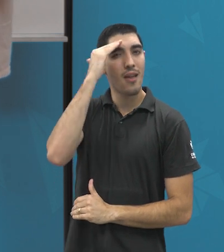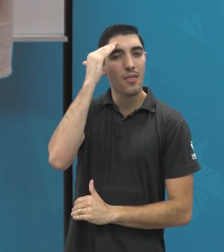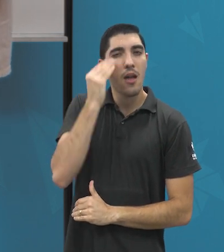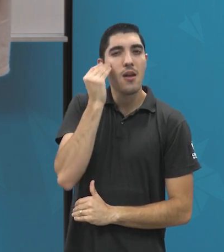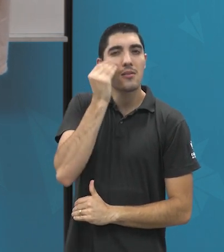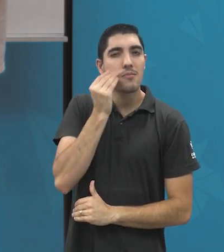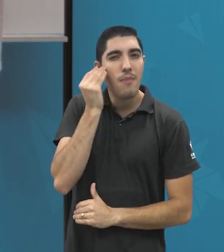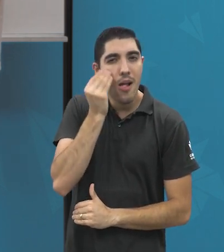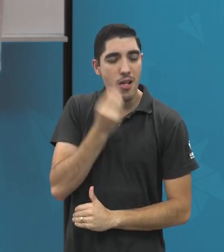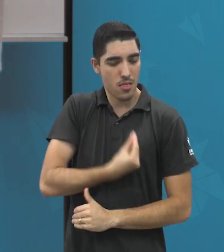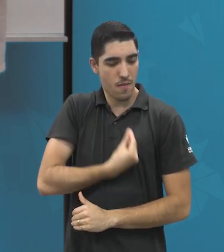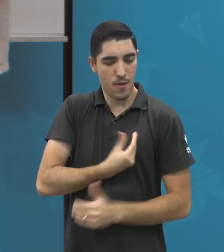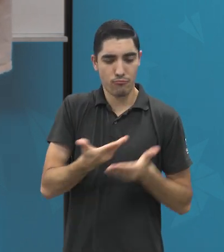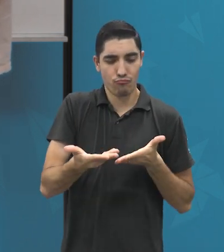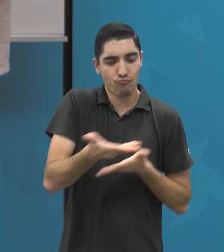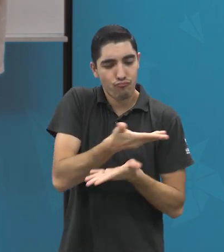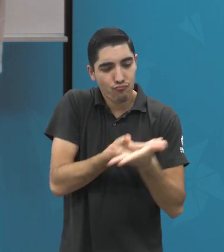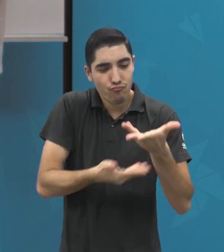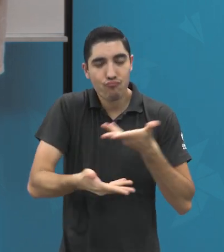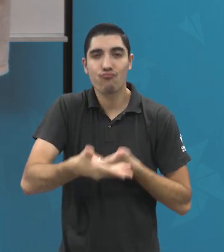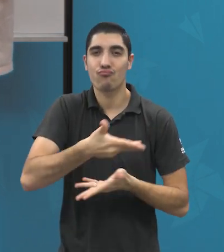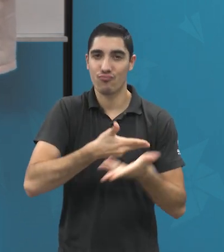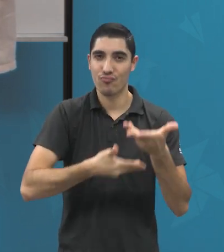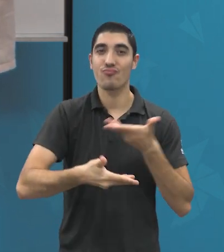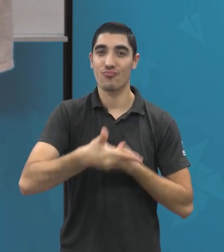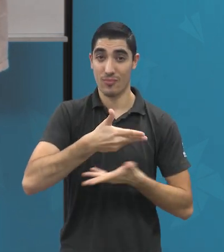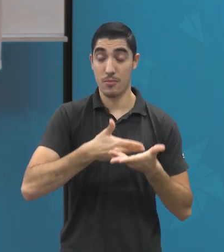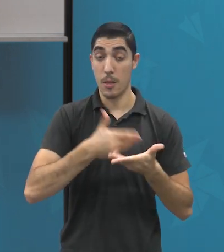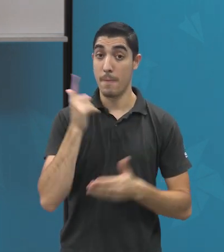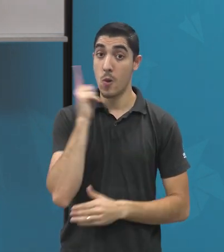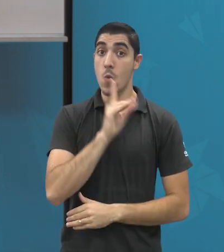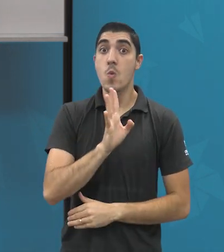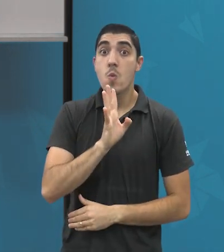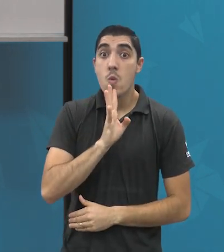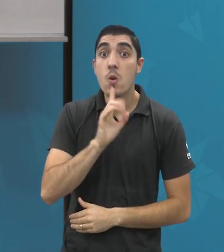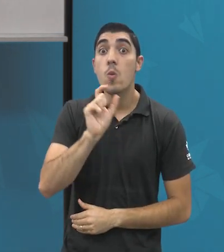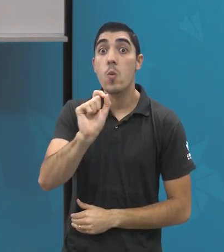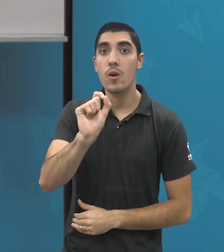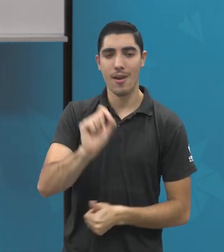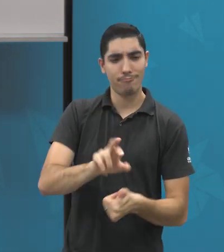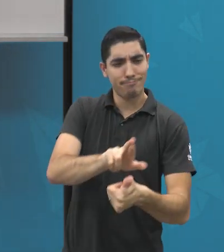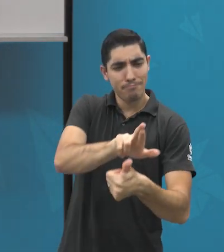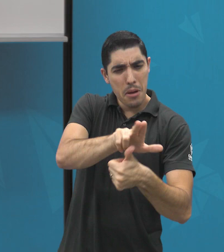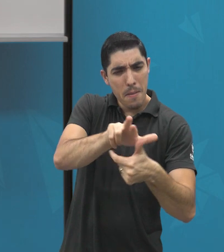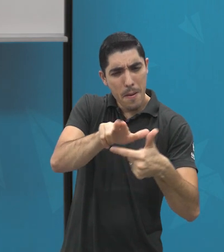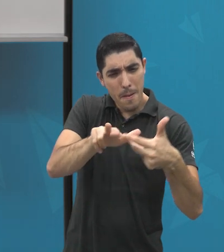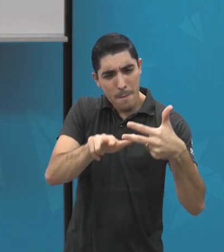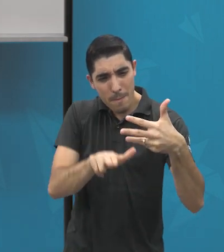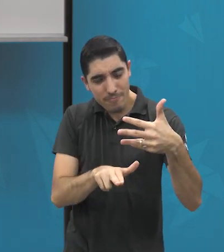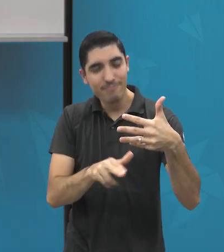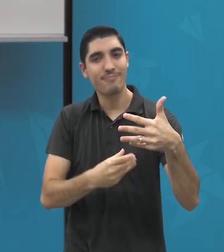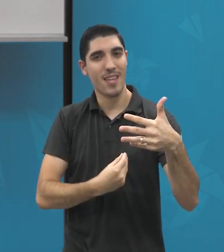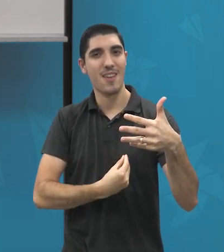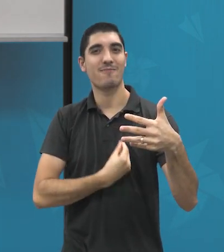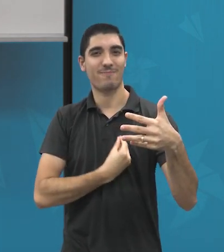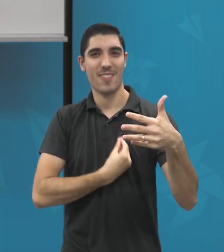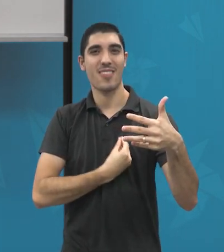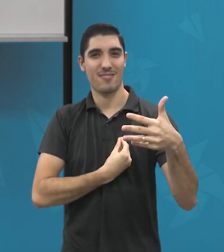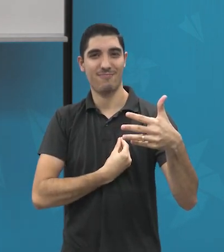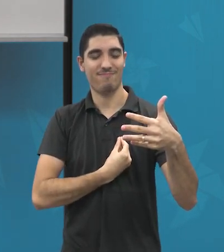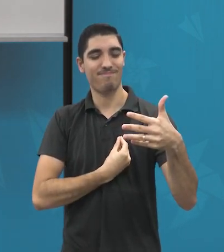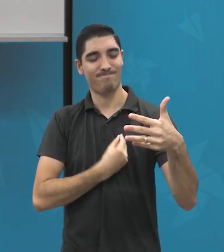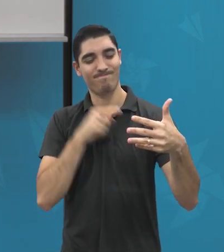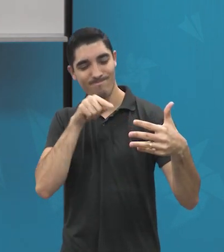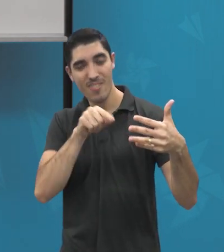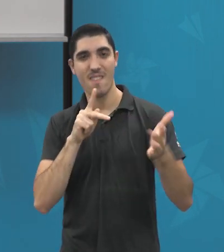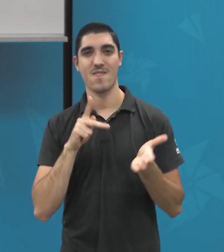vivência, de descoberta da liberdade e da verdade a respeito de certas coisas na vida.